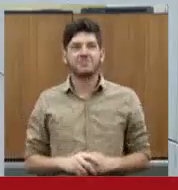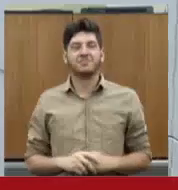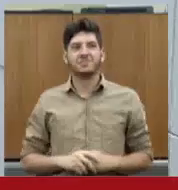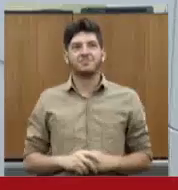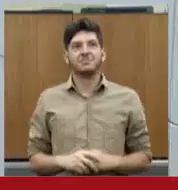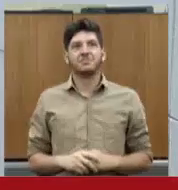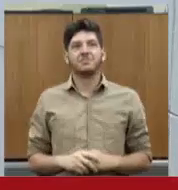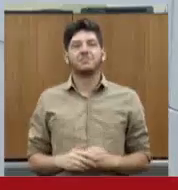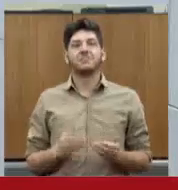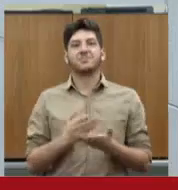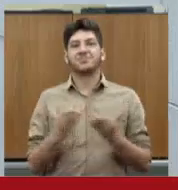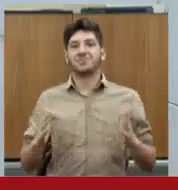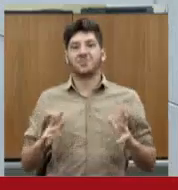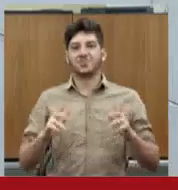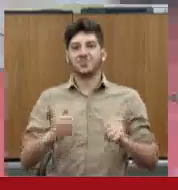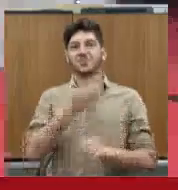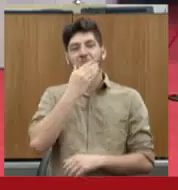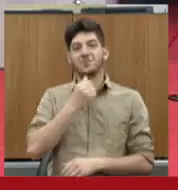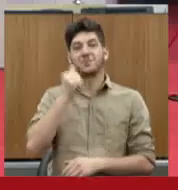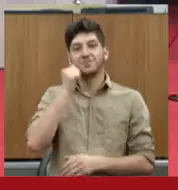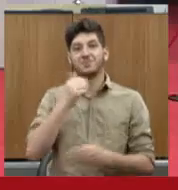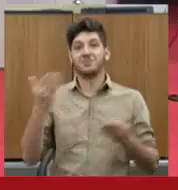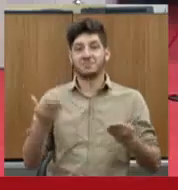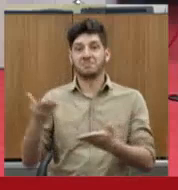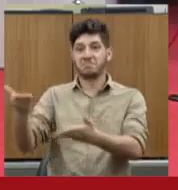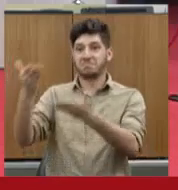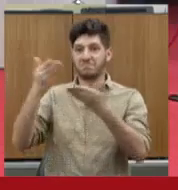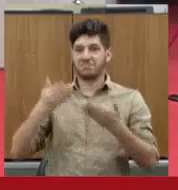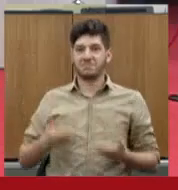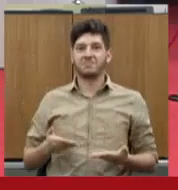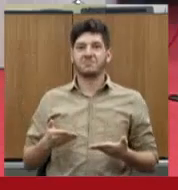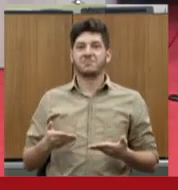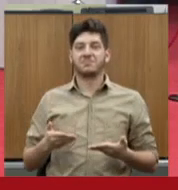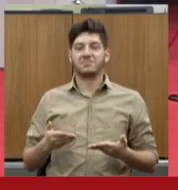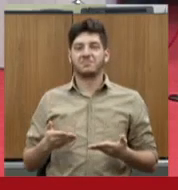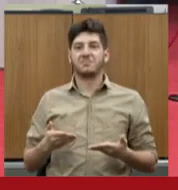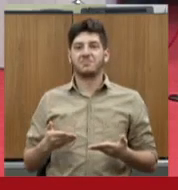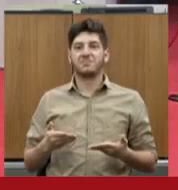Senhoras e senhores, vamos receber agora